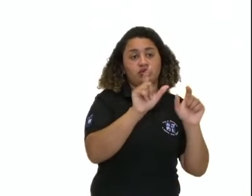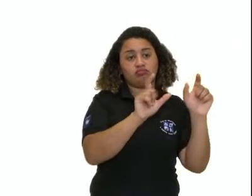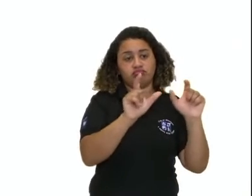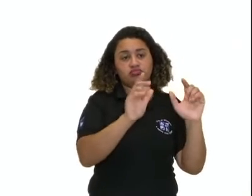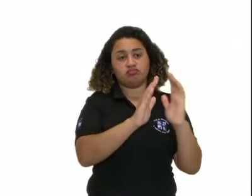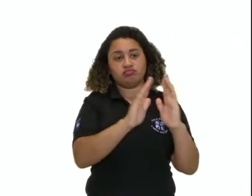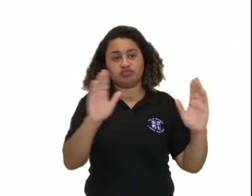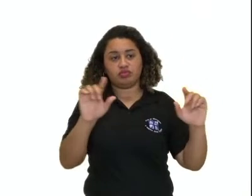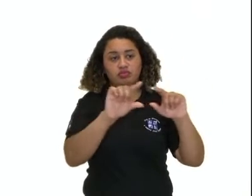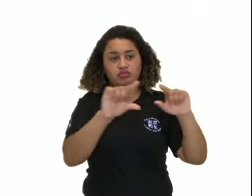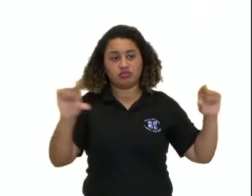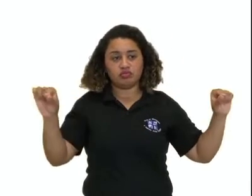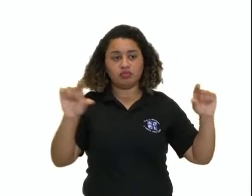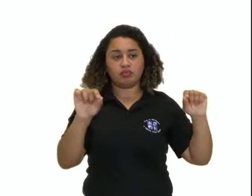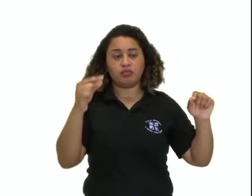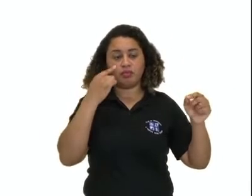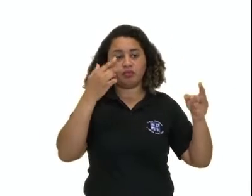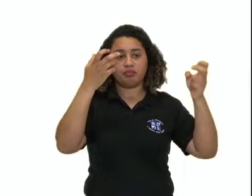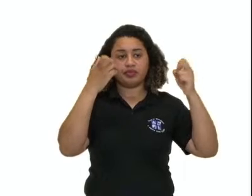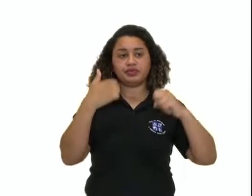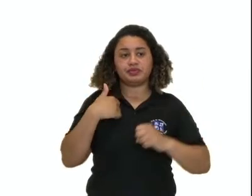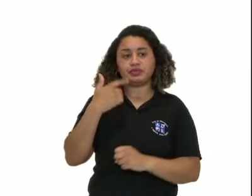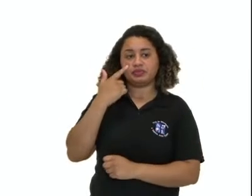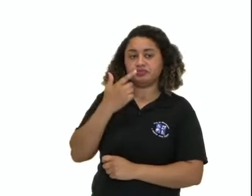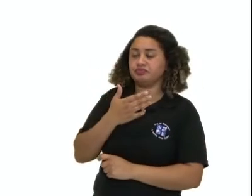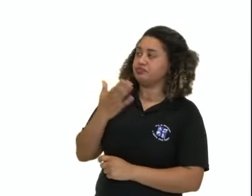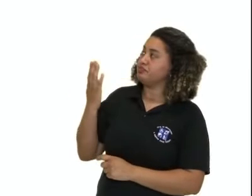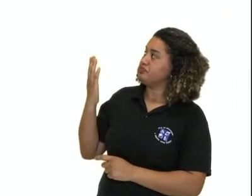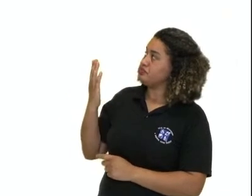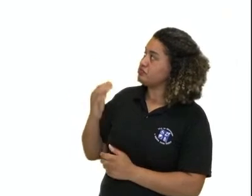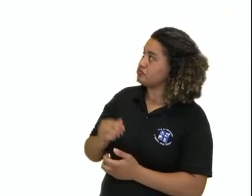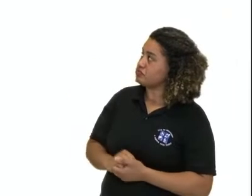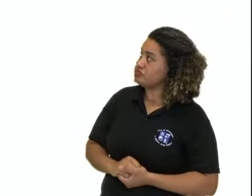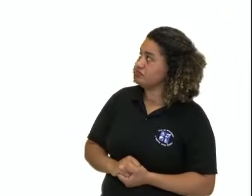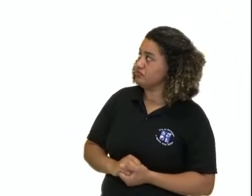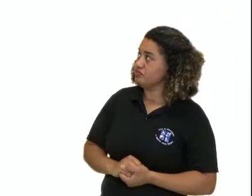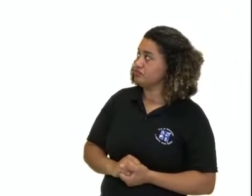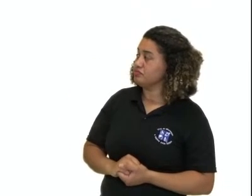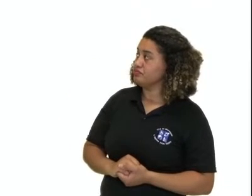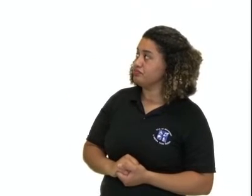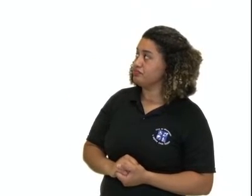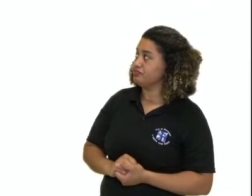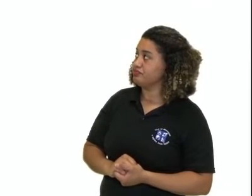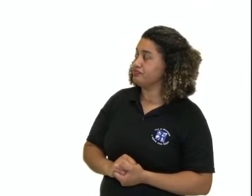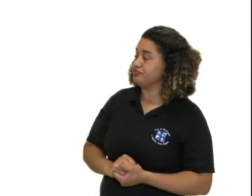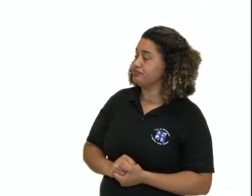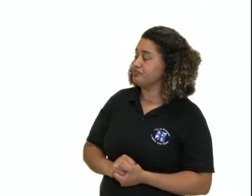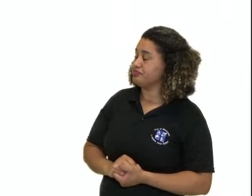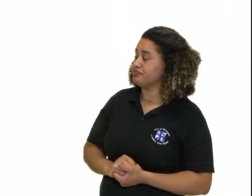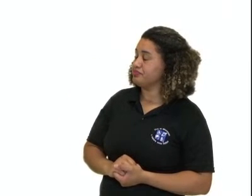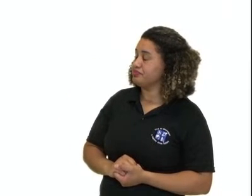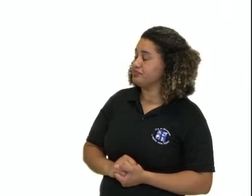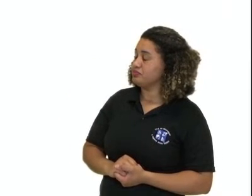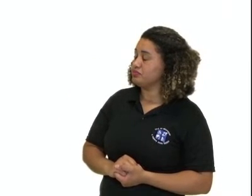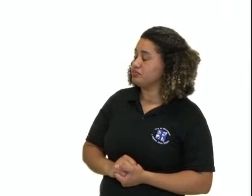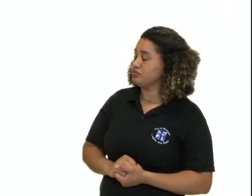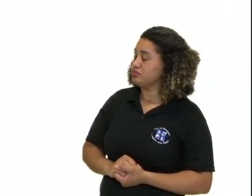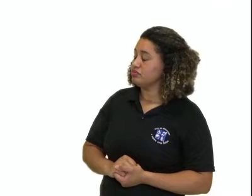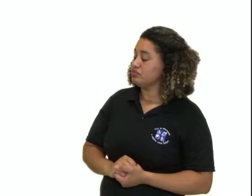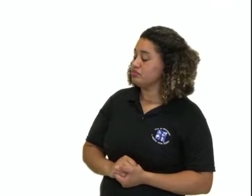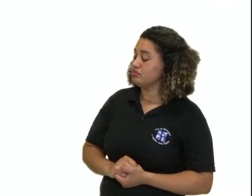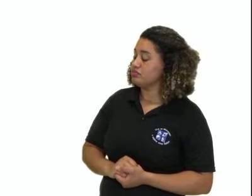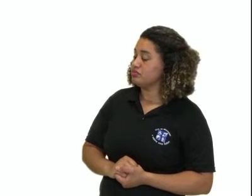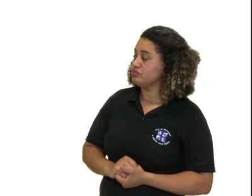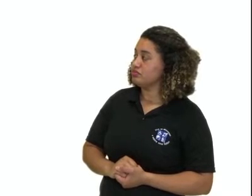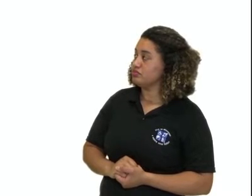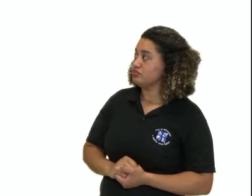mais AN, A2 mais AN-1, A3 mais AN-2, até AN mais A1, que